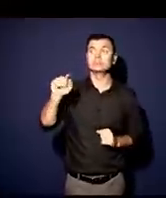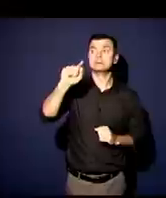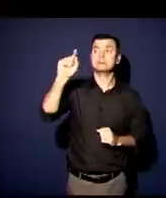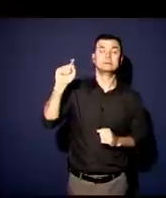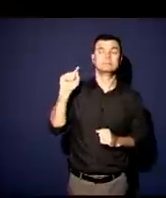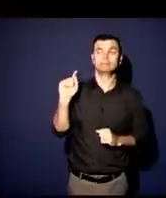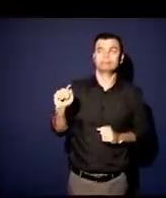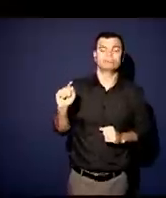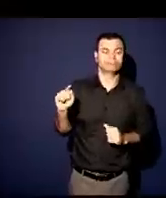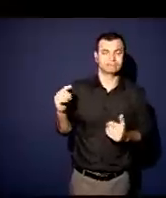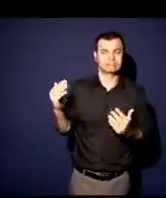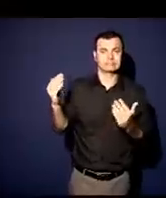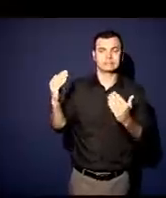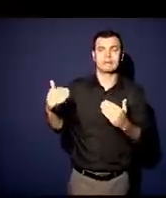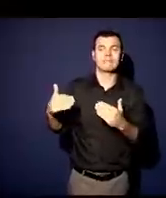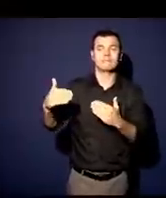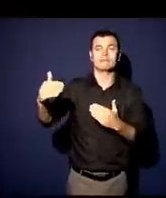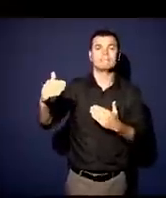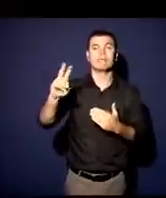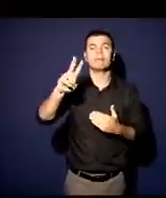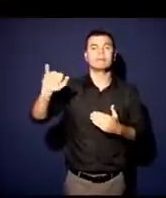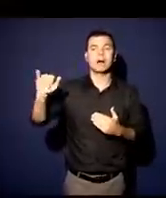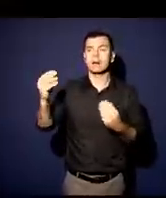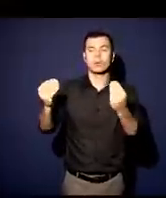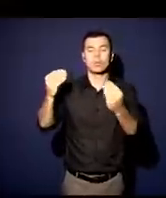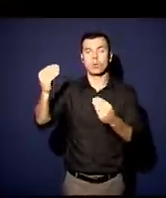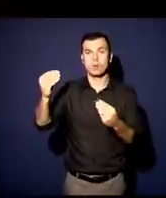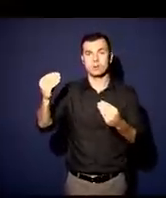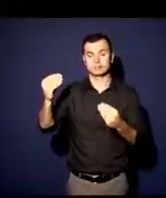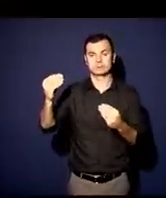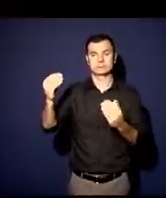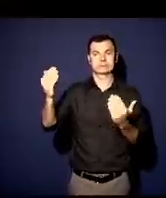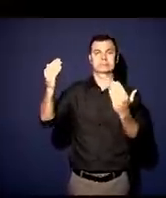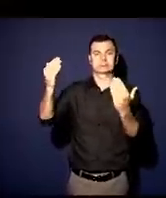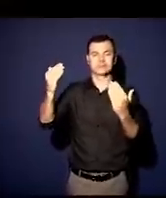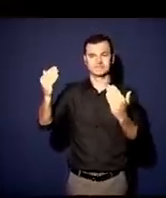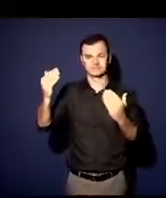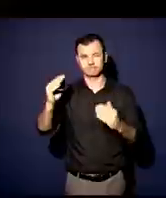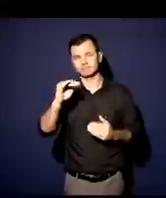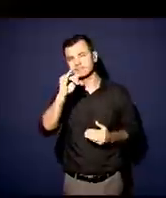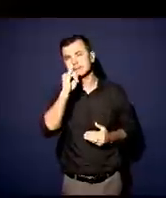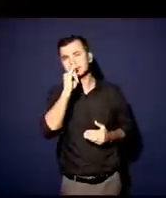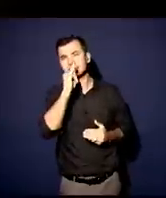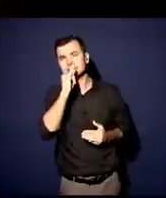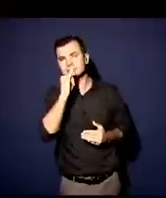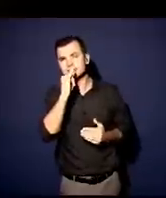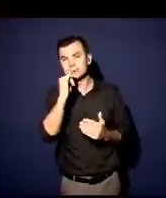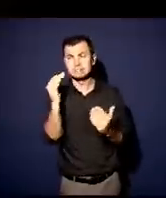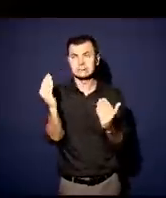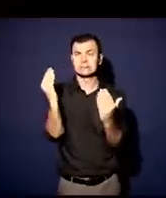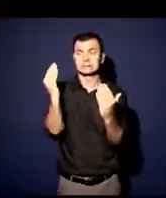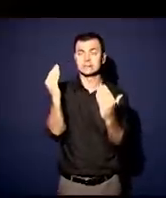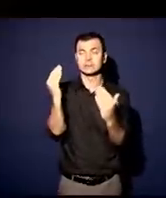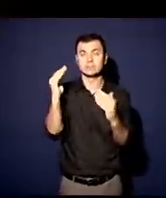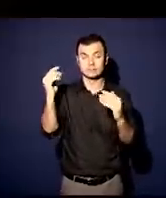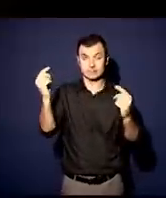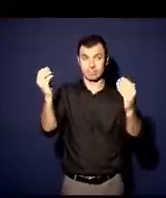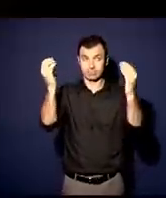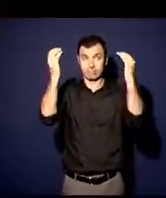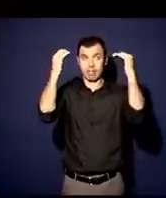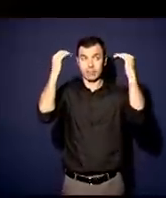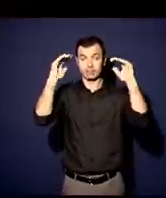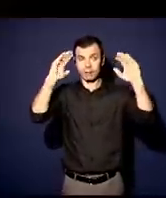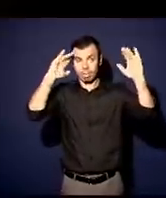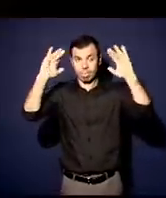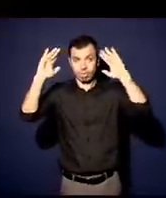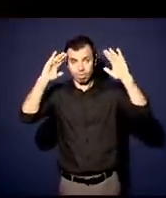em relação ao que vai acontecer. Eu vou te dar um exemplo. Por que essa dúvida está pairando na minha cabeça, se eu tenho certeza